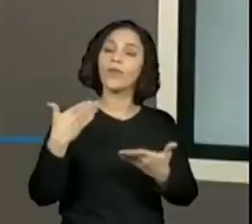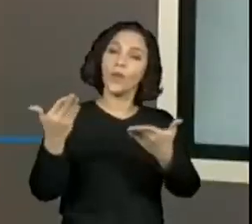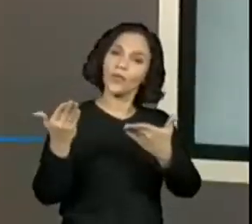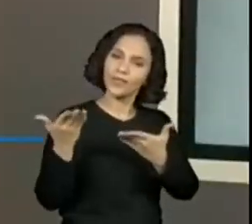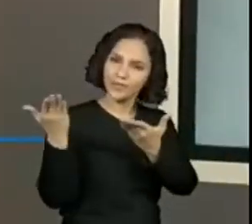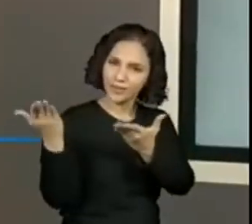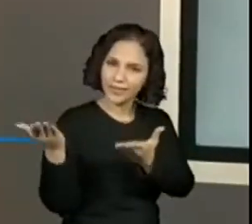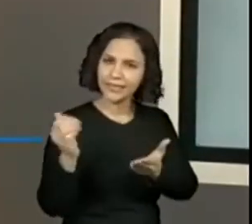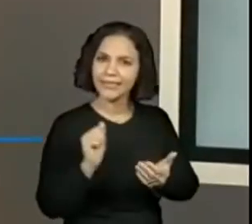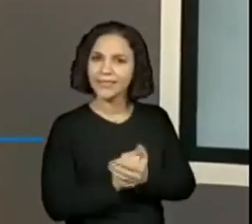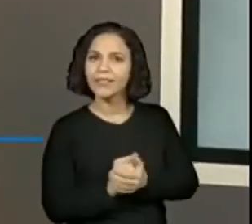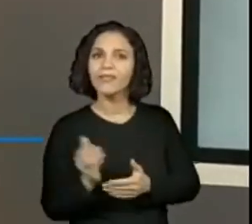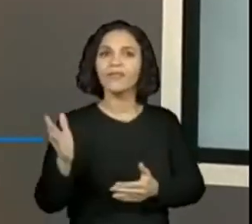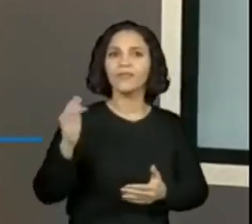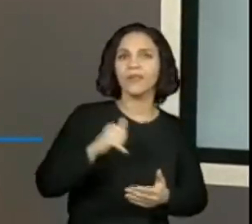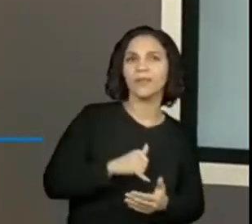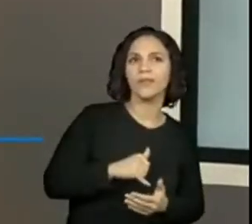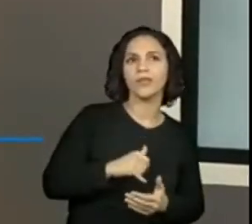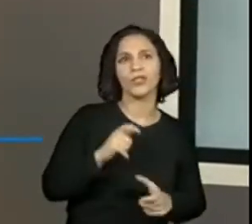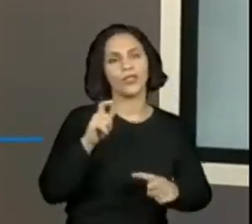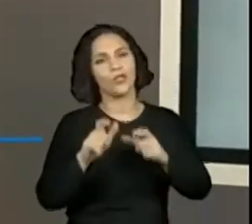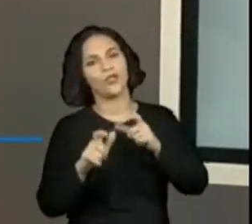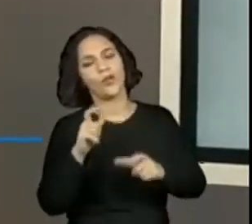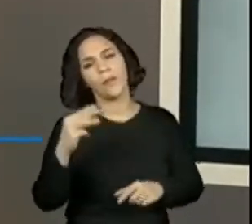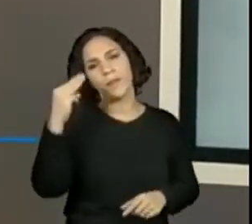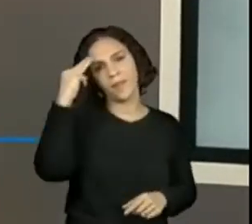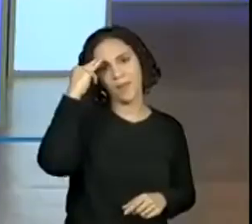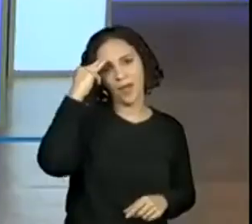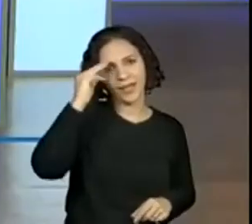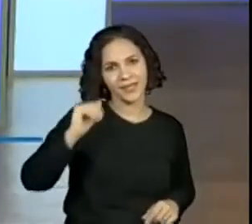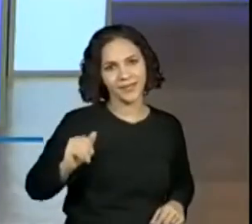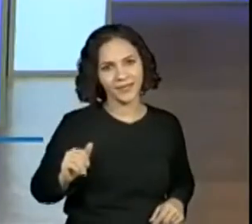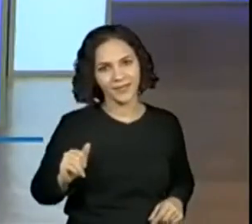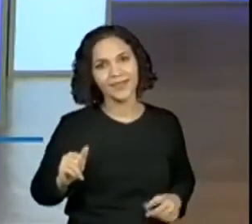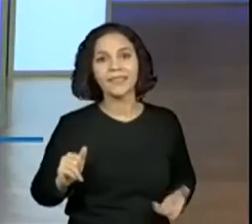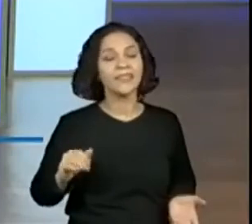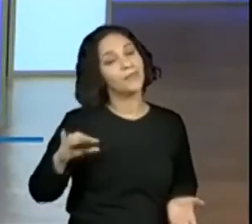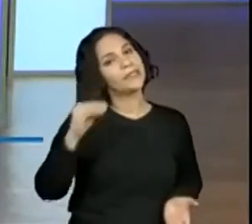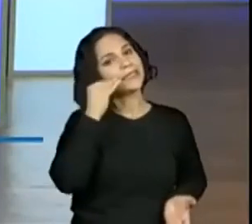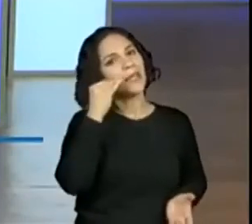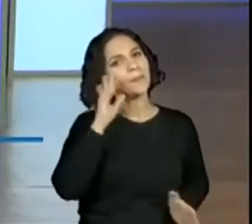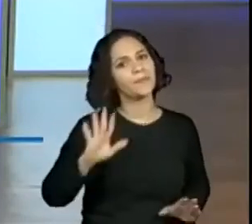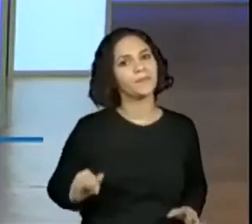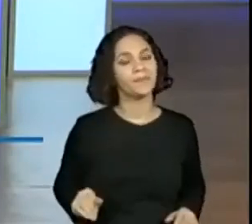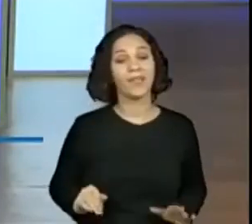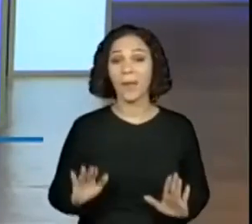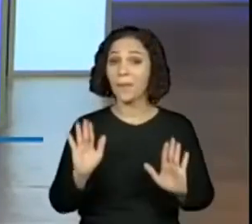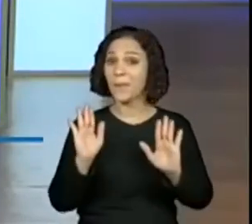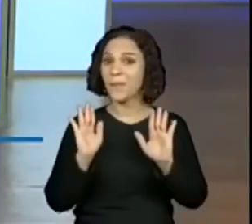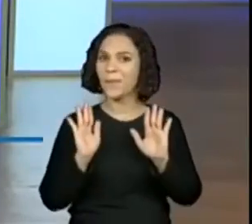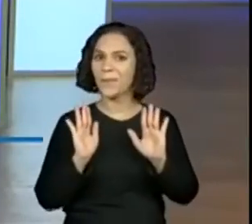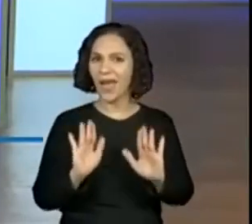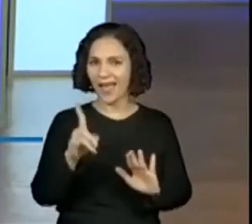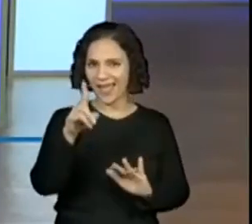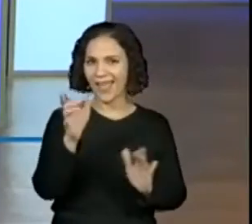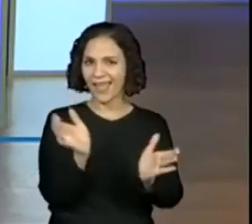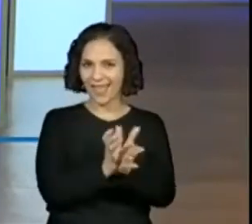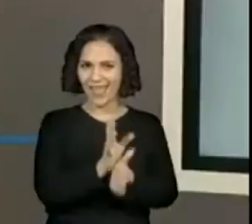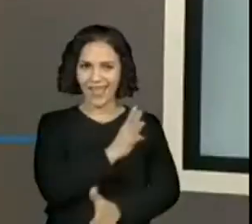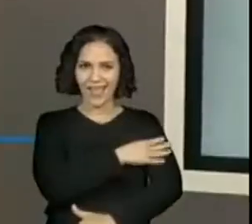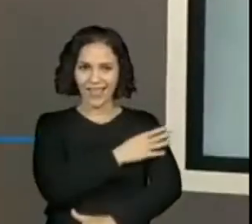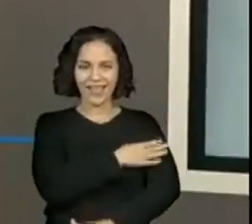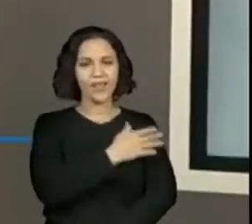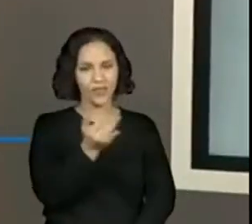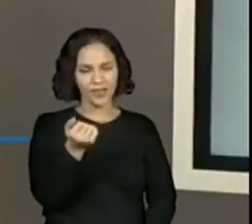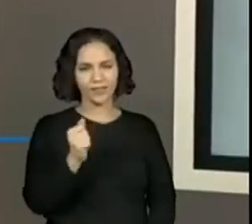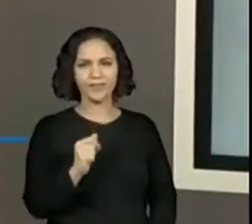convidar a jogar um jogo da memória com borracha vamos embora mas pessoal do quarto ano vem